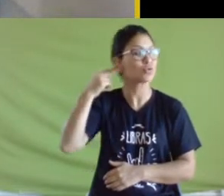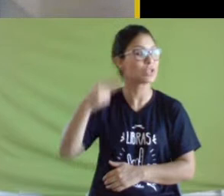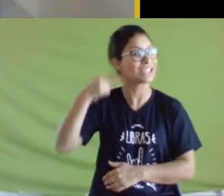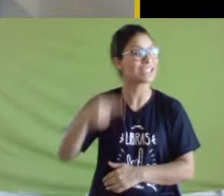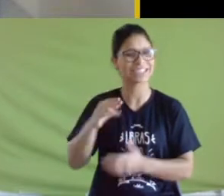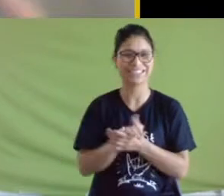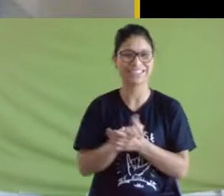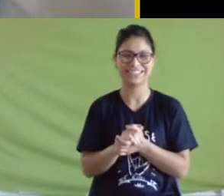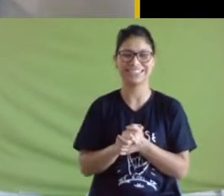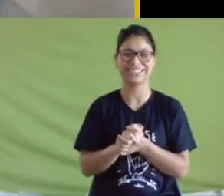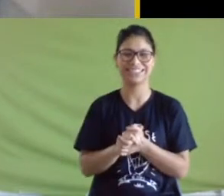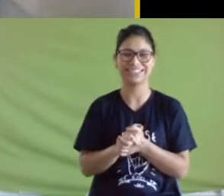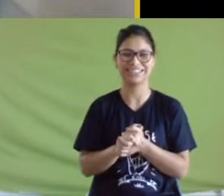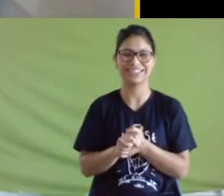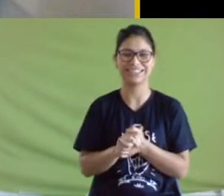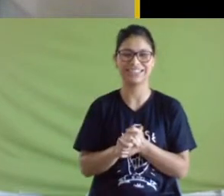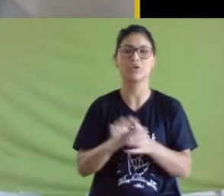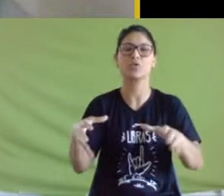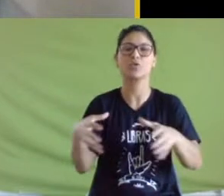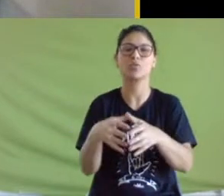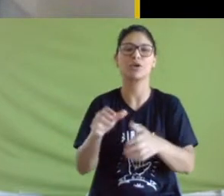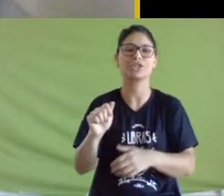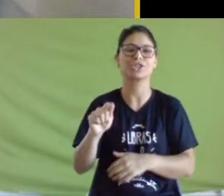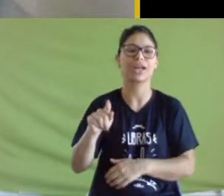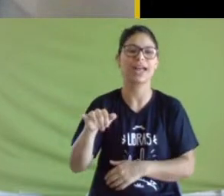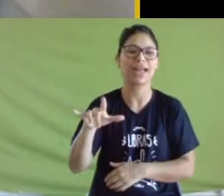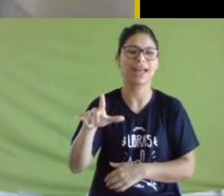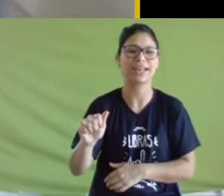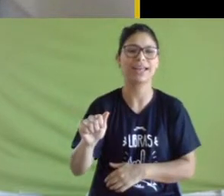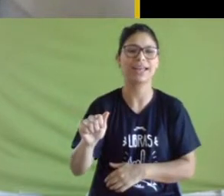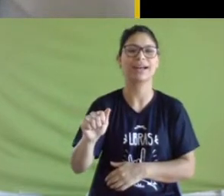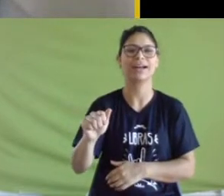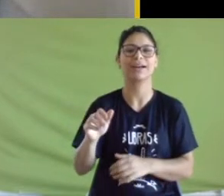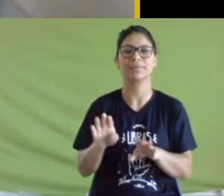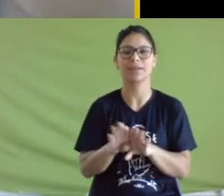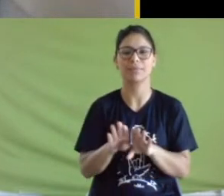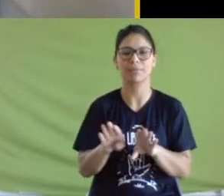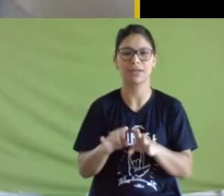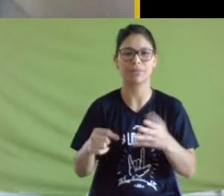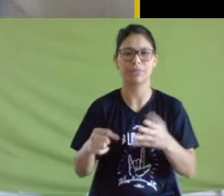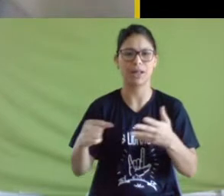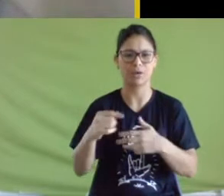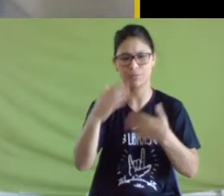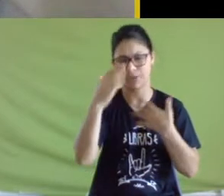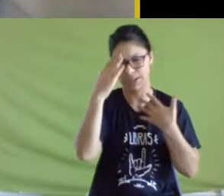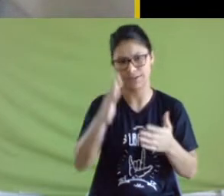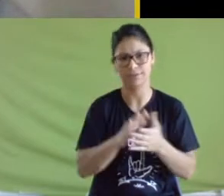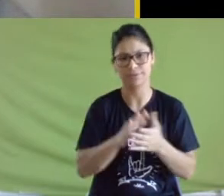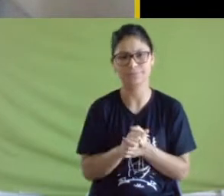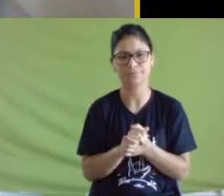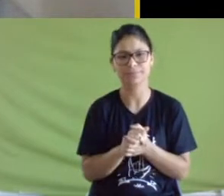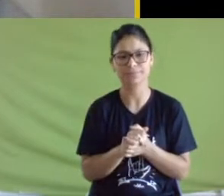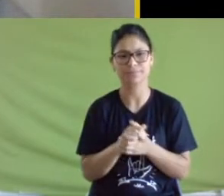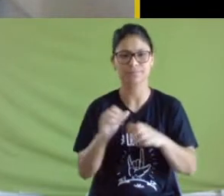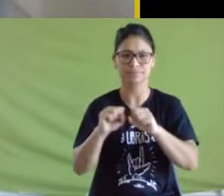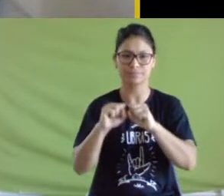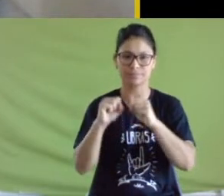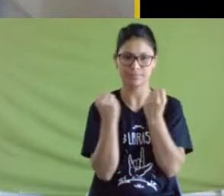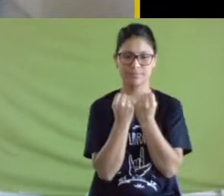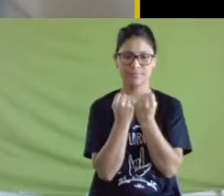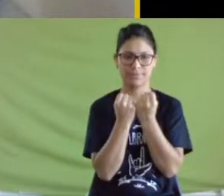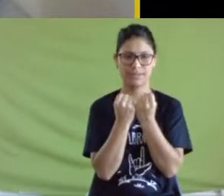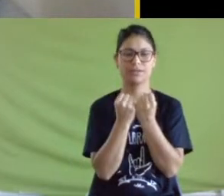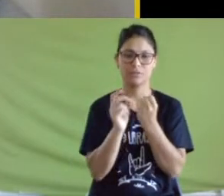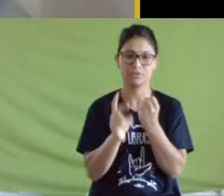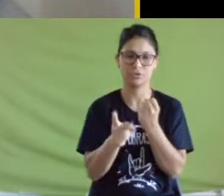Angélica, Juliana, e também estendo os agradecimentos à professora Lavínia Simbares. E, né, os seminários continuam semana que